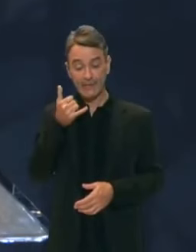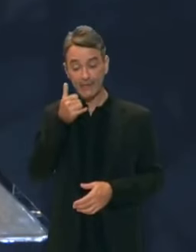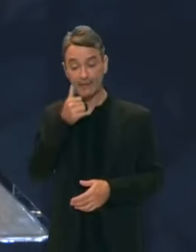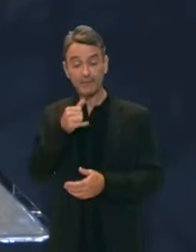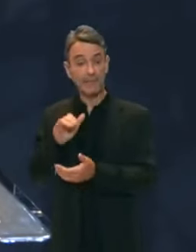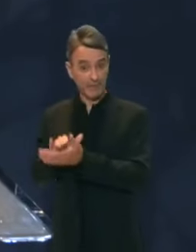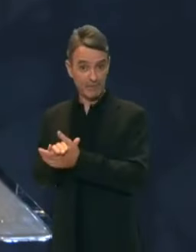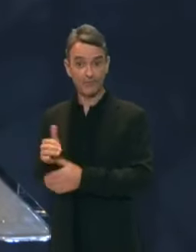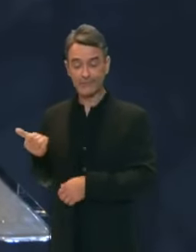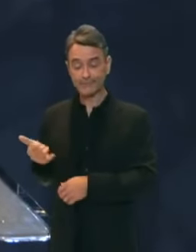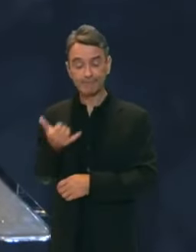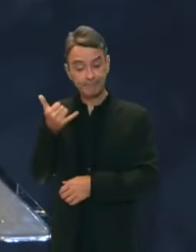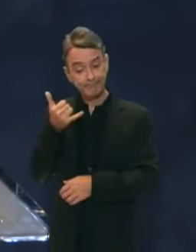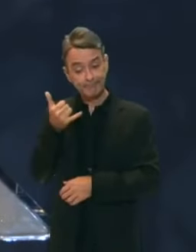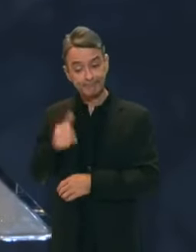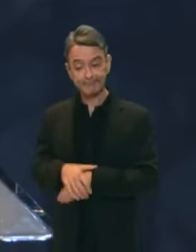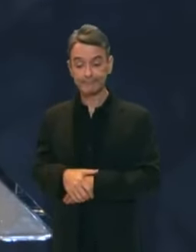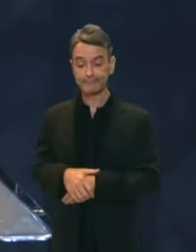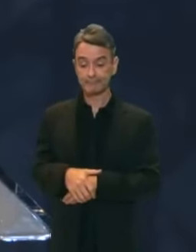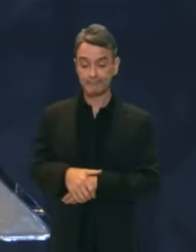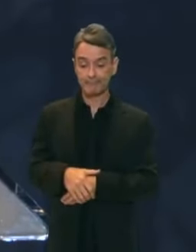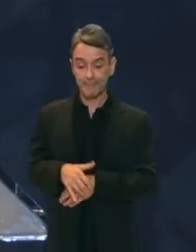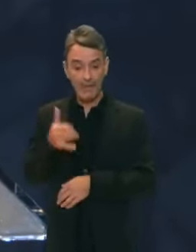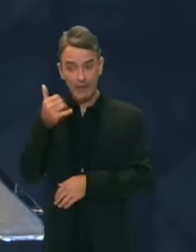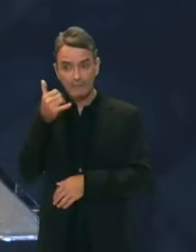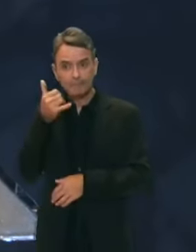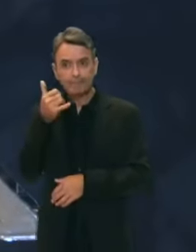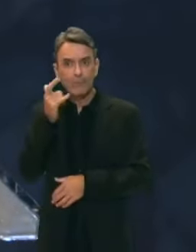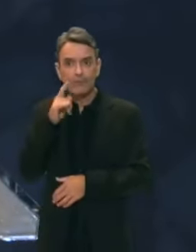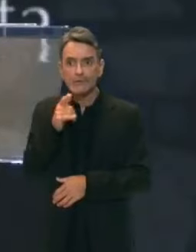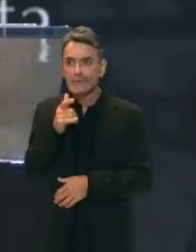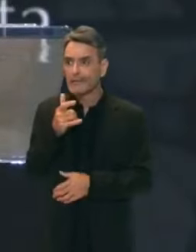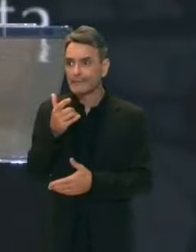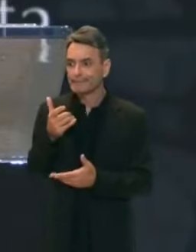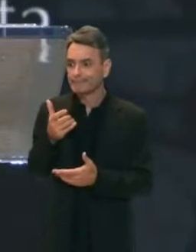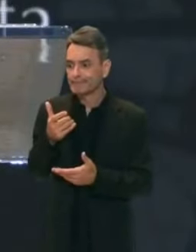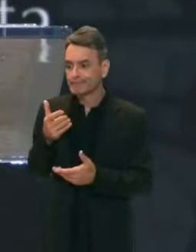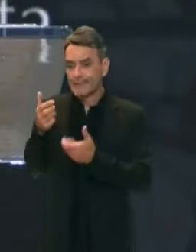esposa. E aí eu não conseguia falar direito.